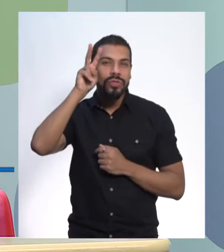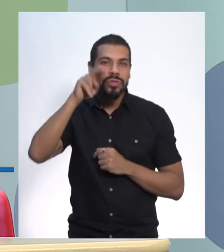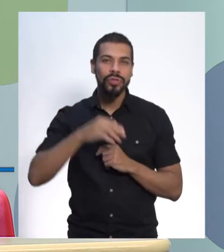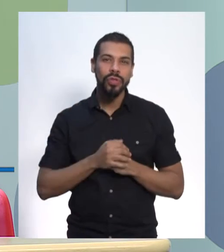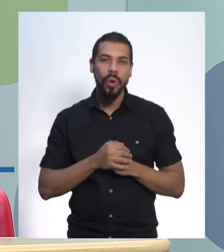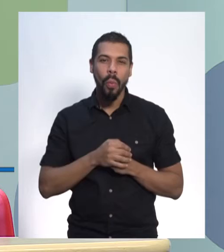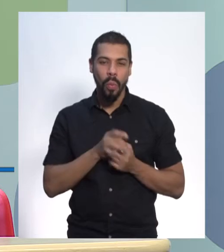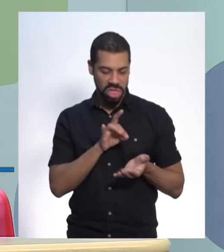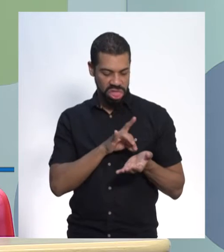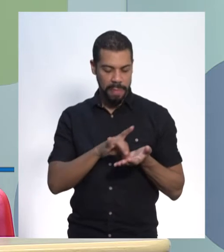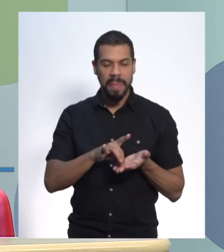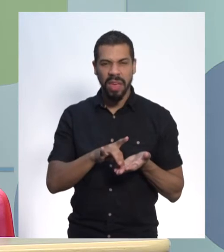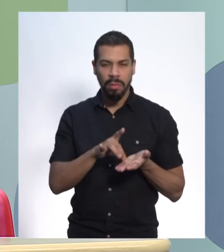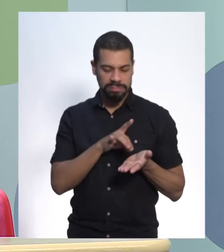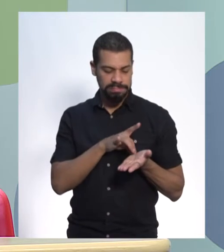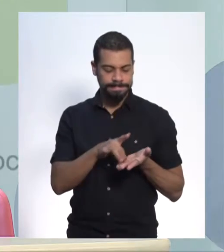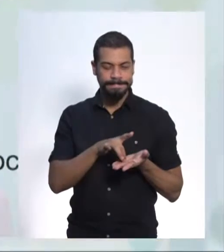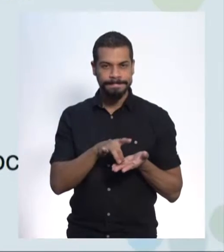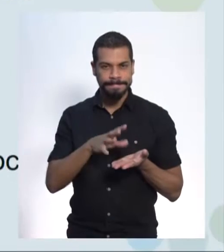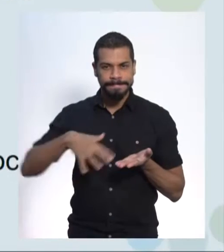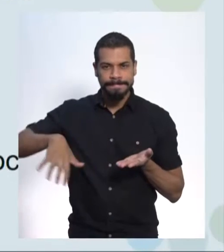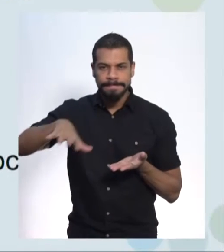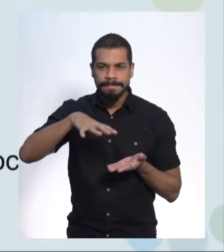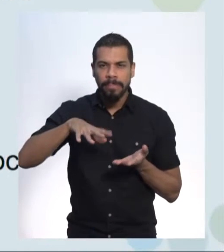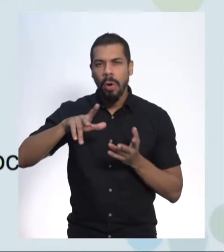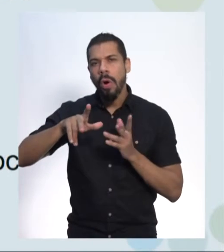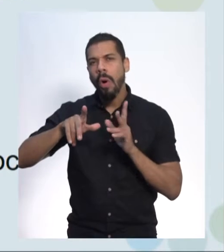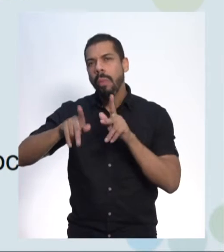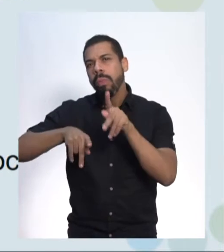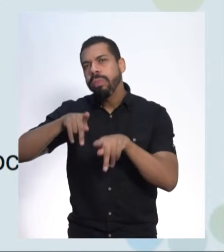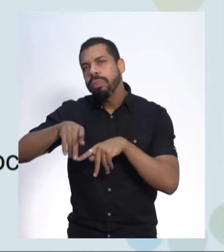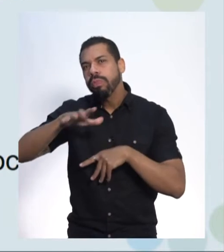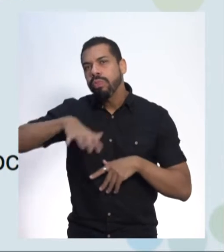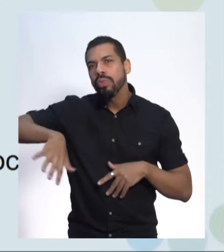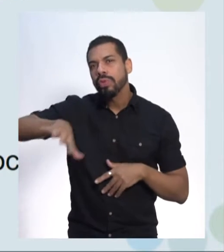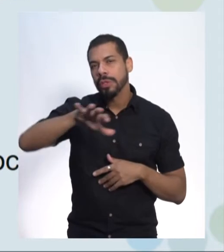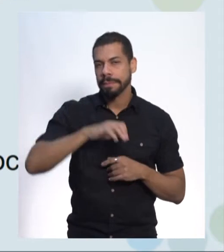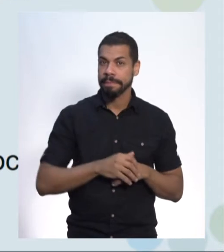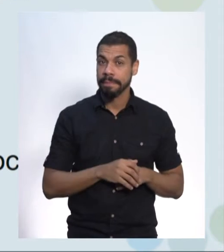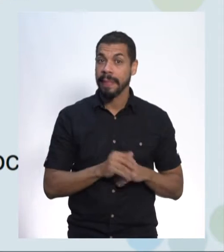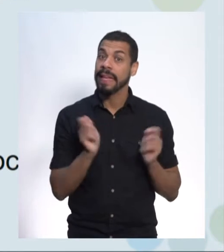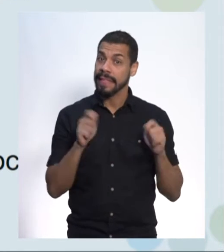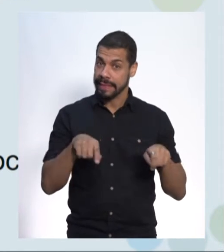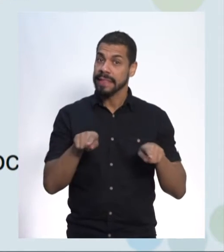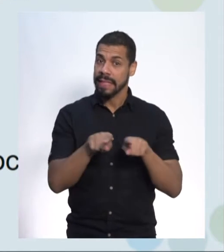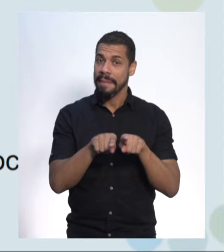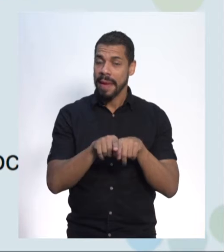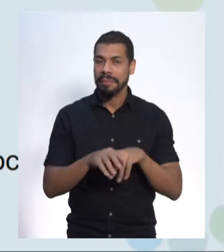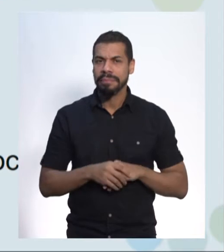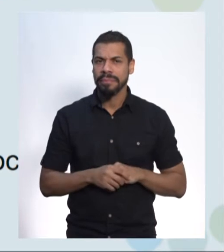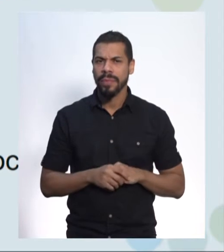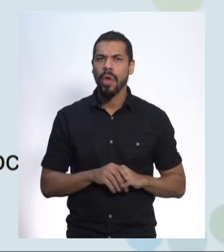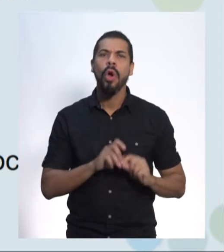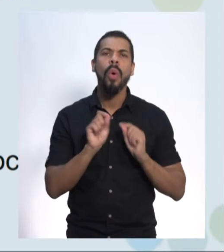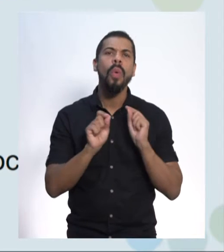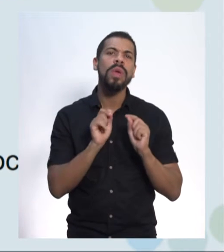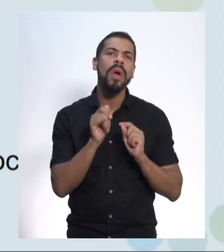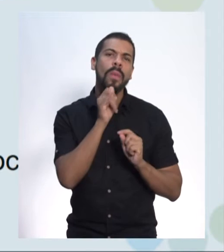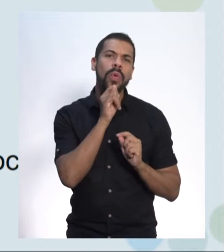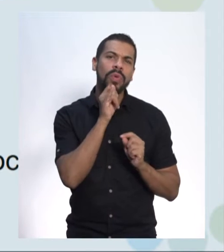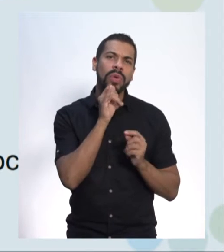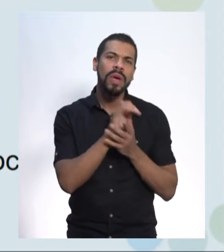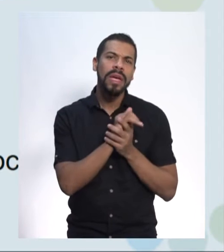inimigo público, que a gente tem o modelo do herói, aquele que parte de um lugar comum, mas a gente tem o inimigo público, né? Que é uma força, na